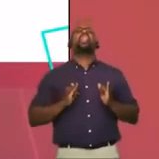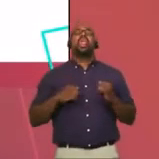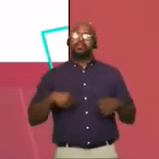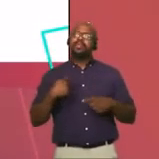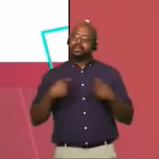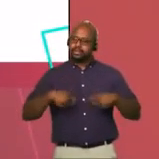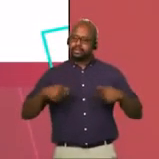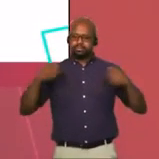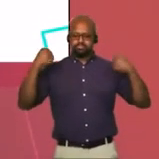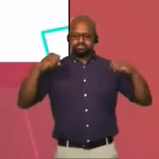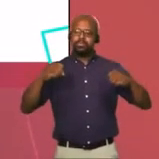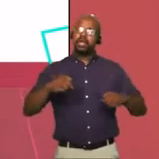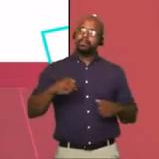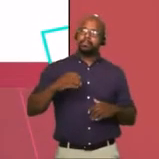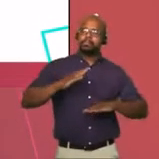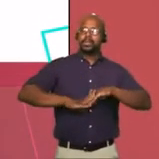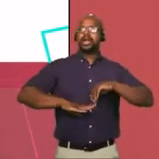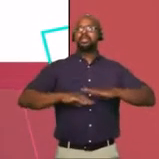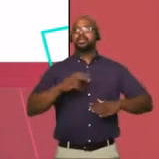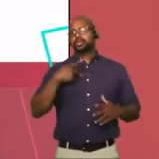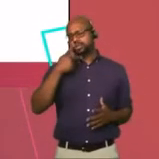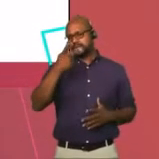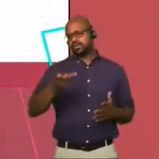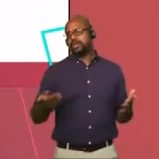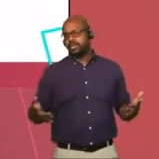a gente tem que botar em prática o que a gente